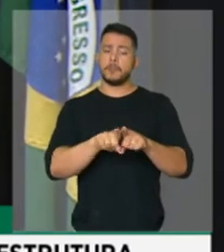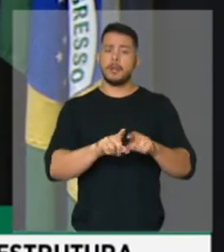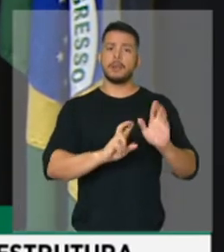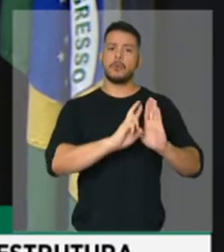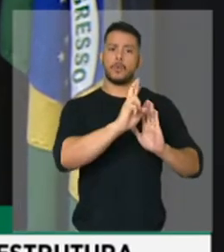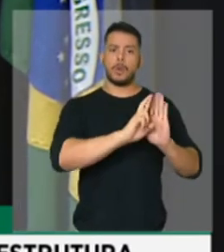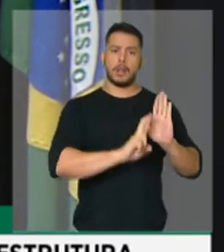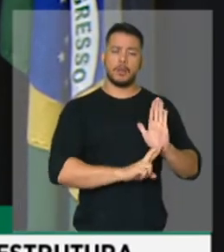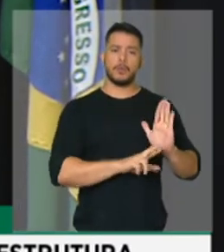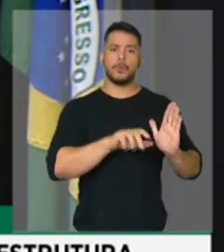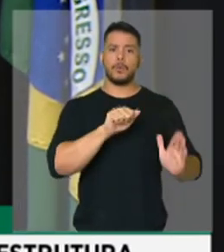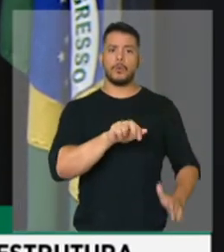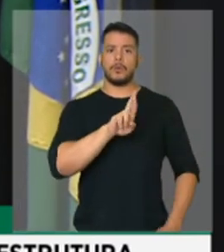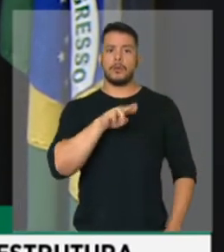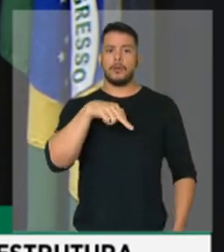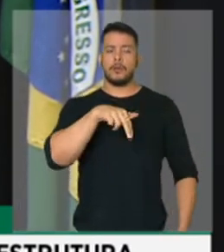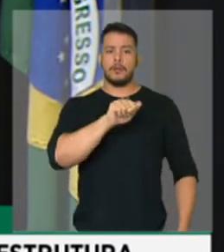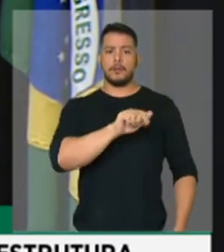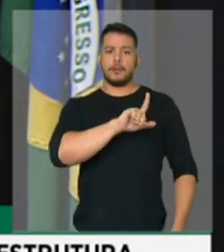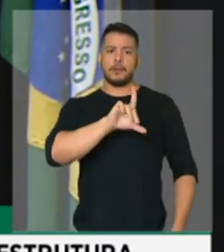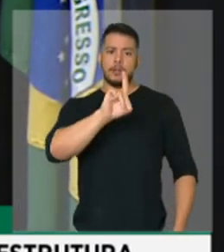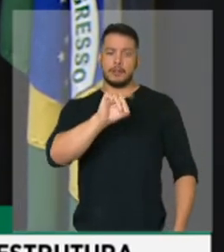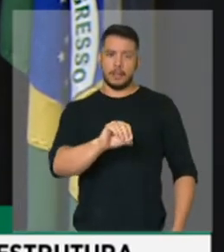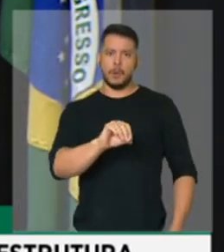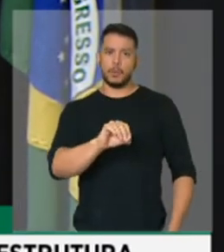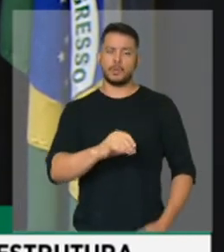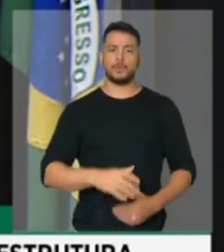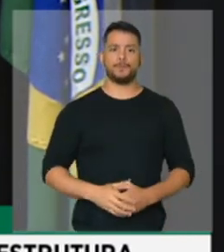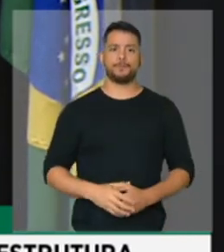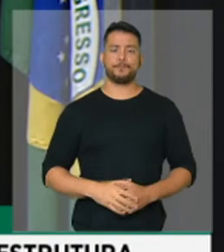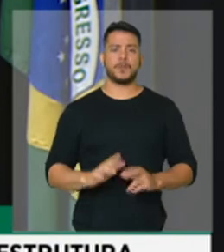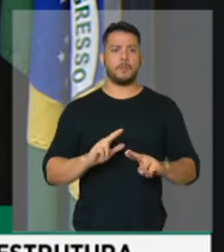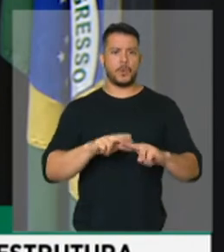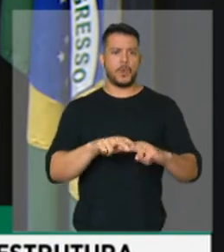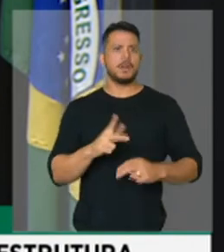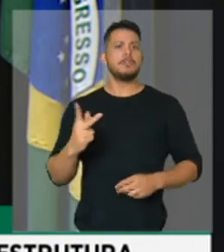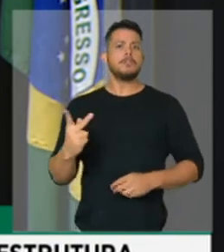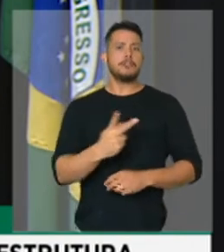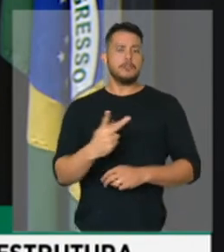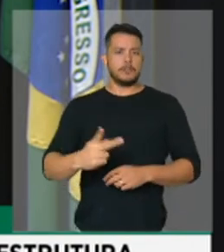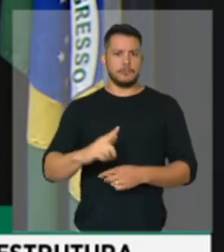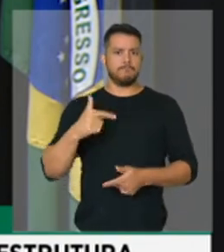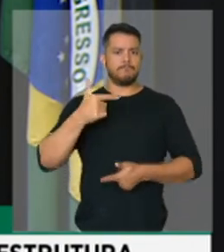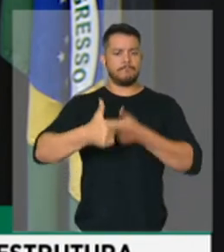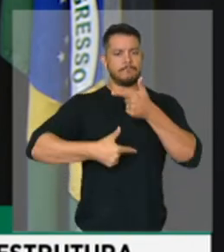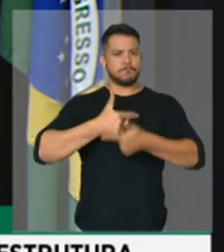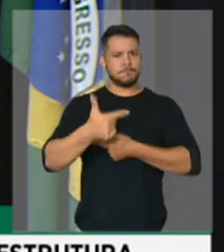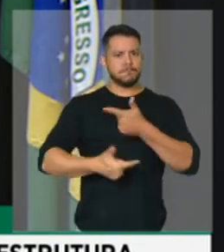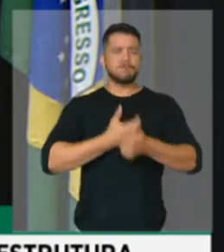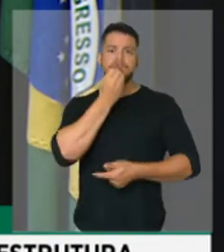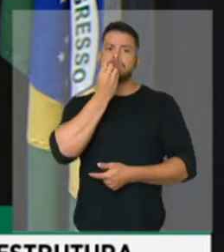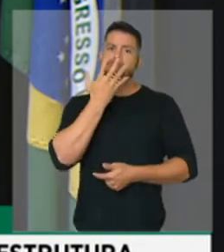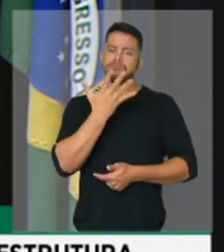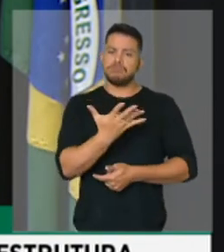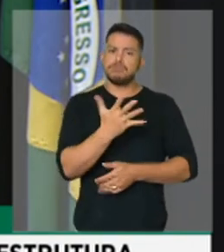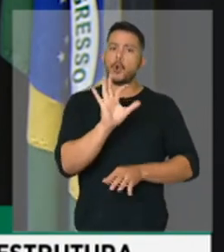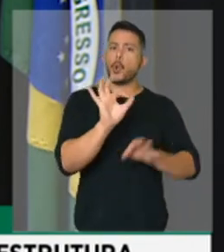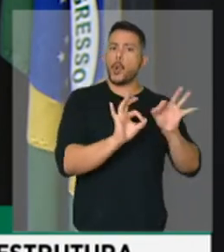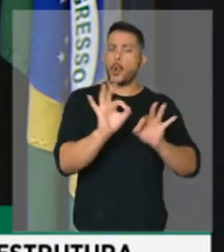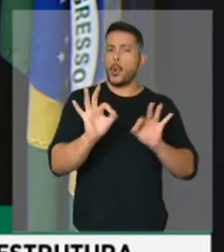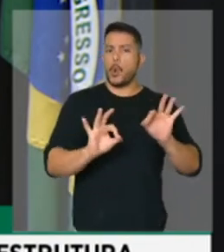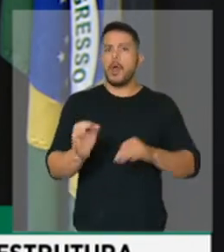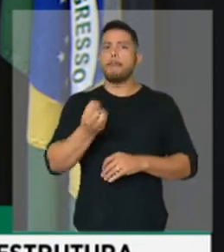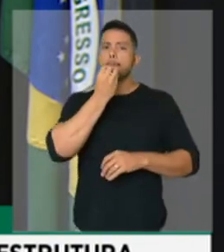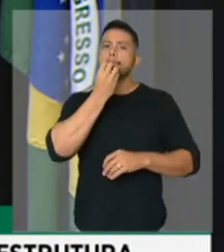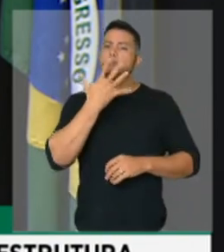Arnaldo Jardim. Uma brilhante exposição, trabalho que conseguiu convergir, unificar, mostrar a importância